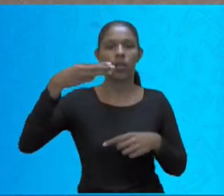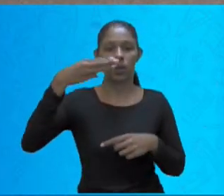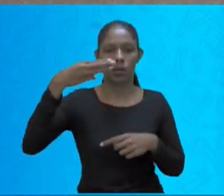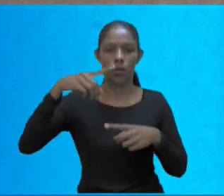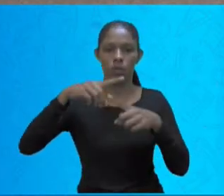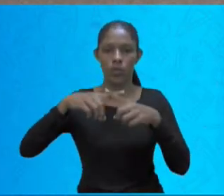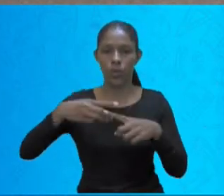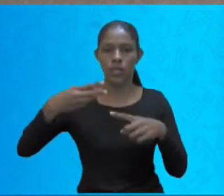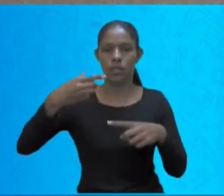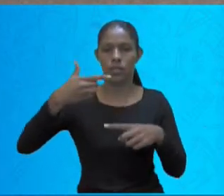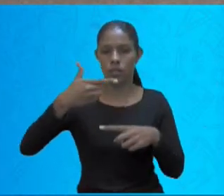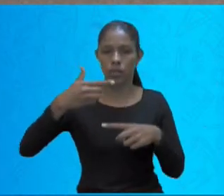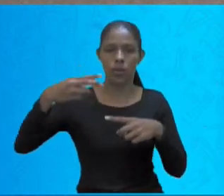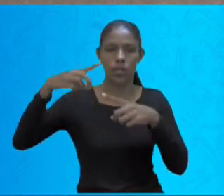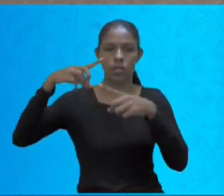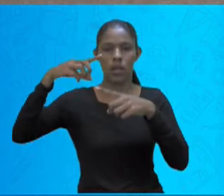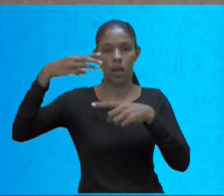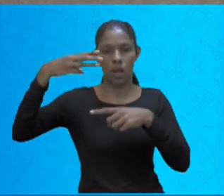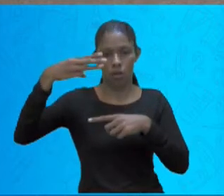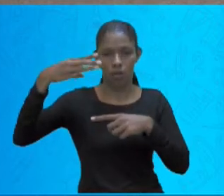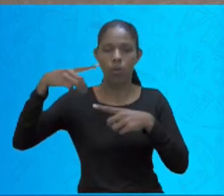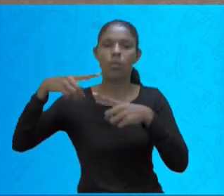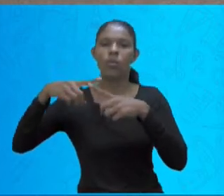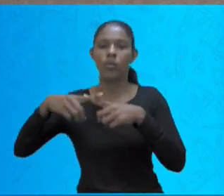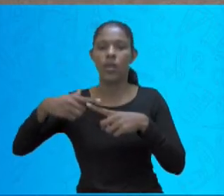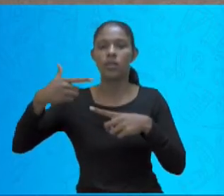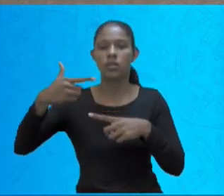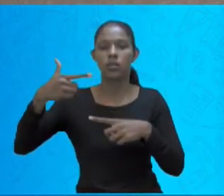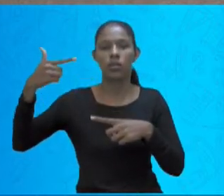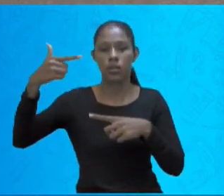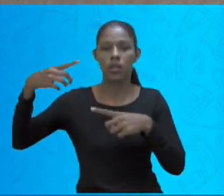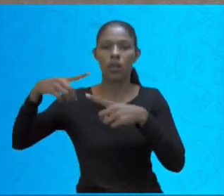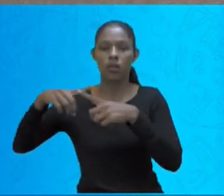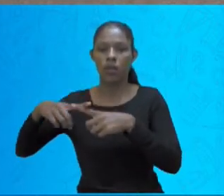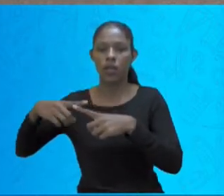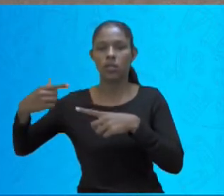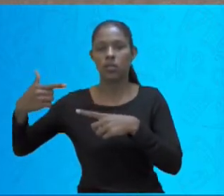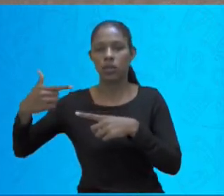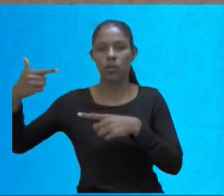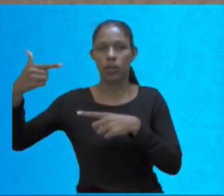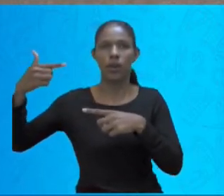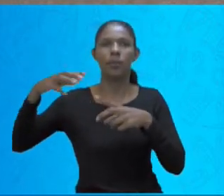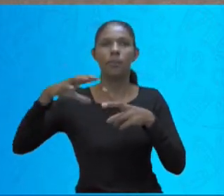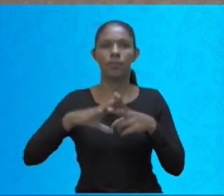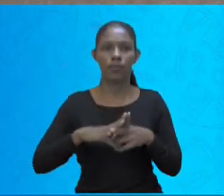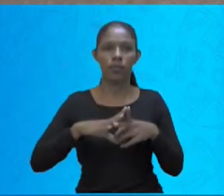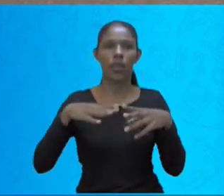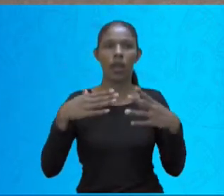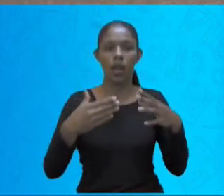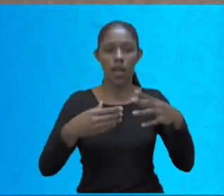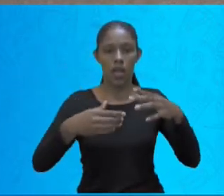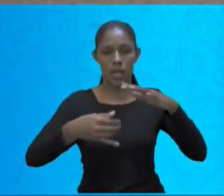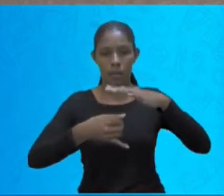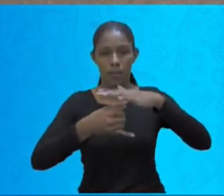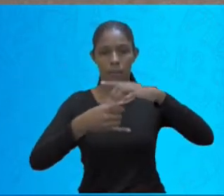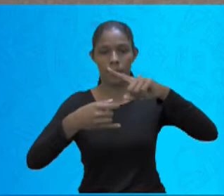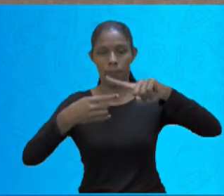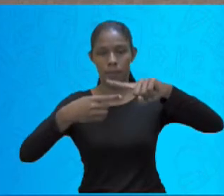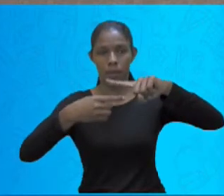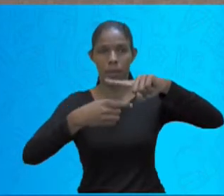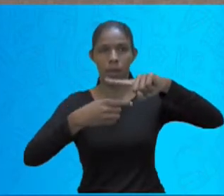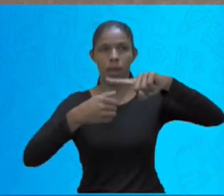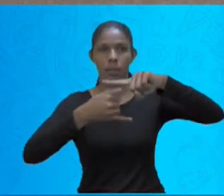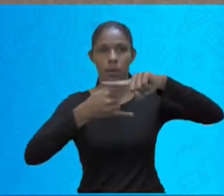3 mais 3, 6, mais 3, 9, mais 2, 11. E eu fatorei também o expoente